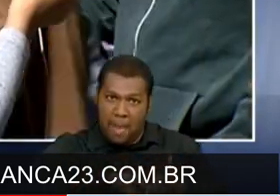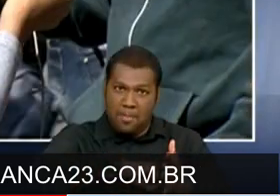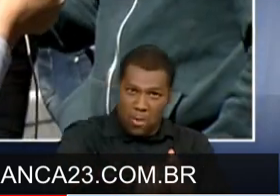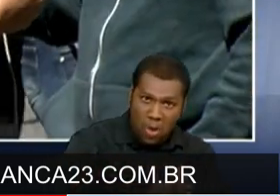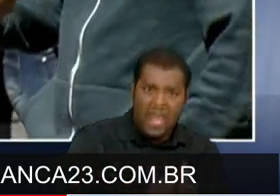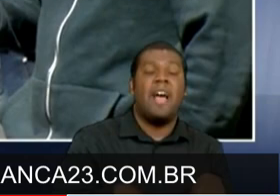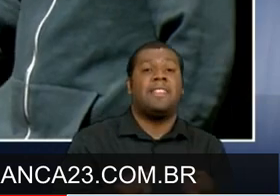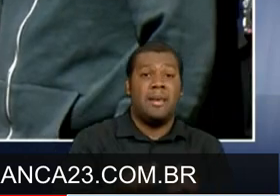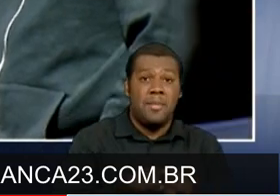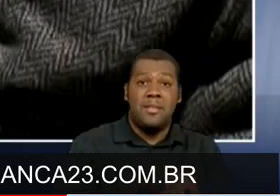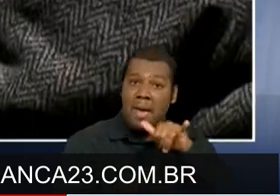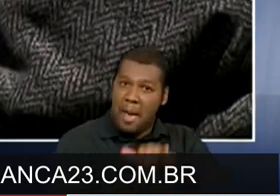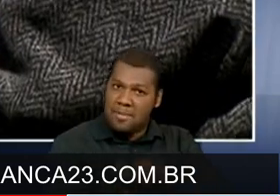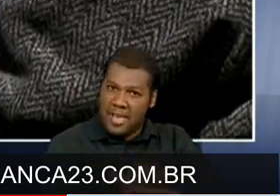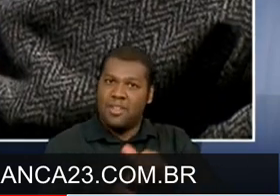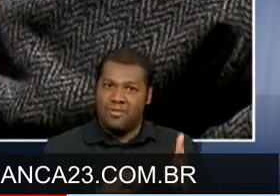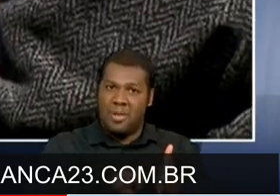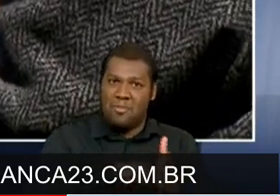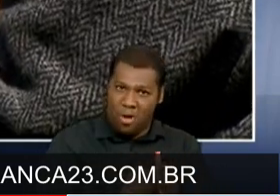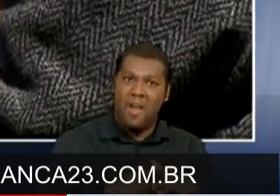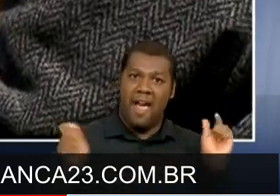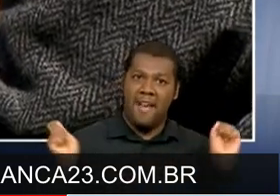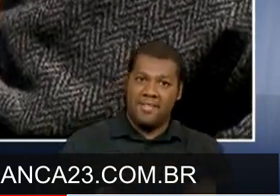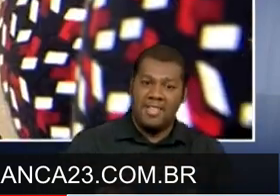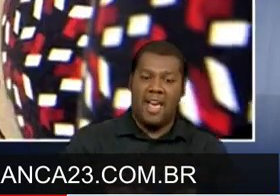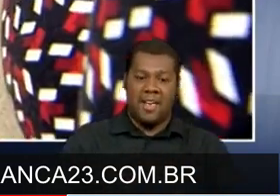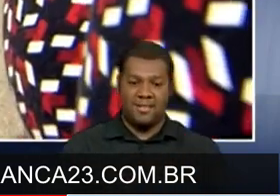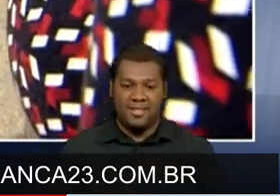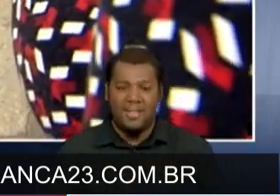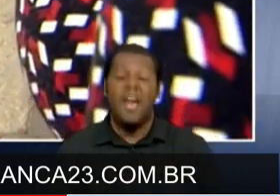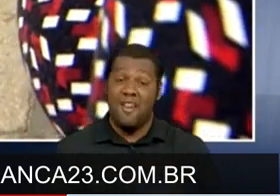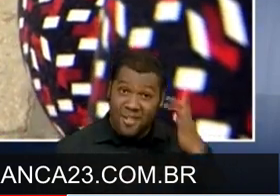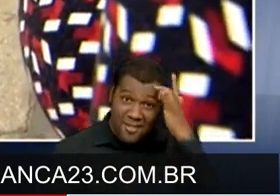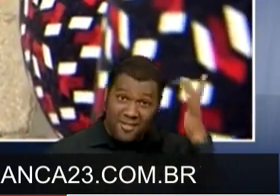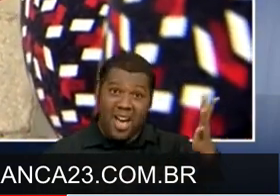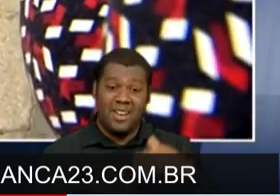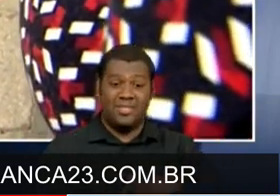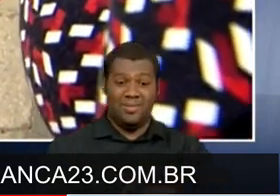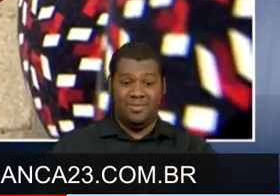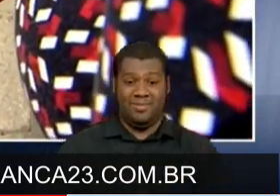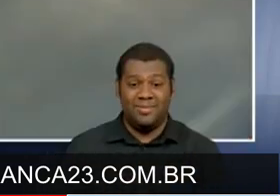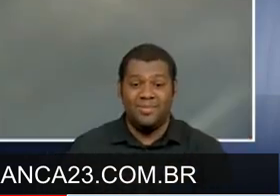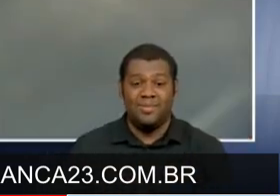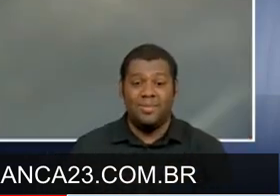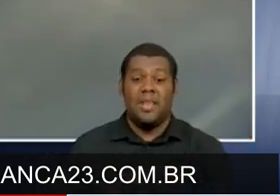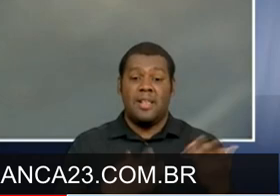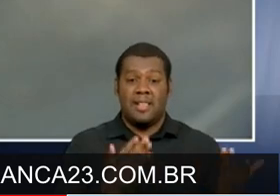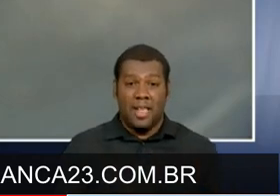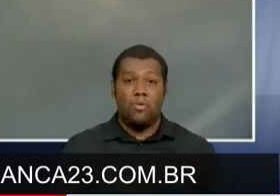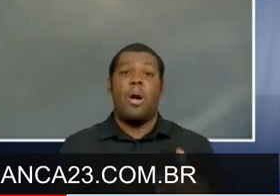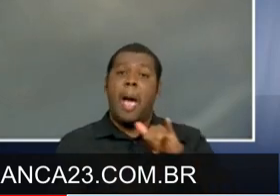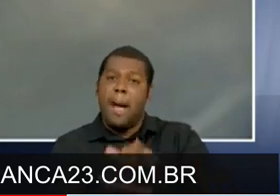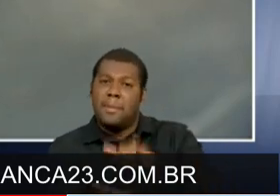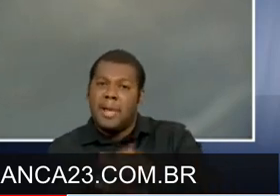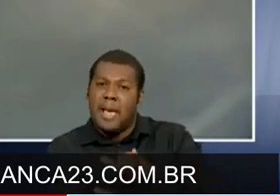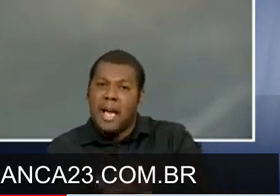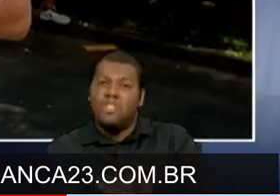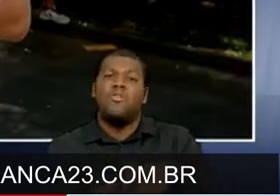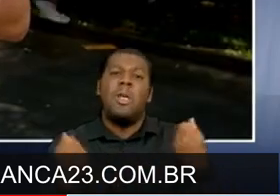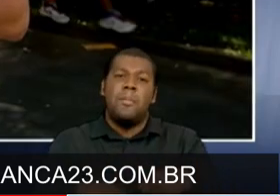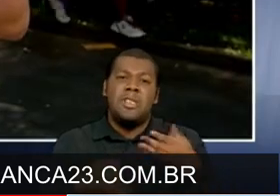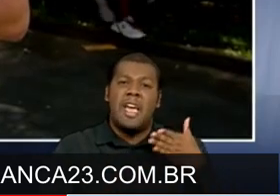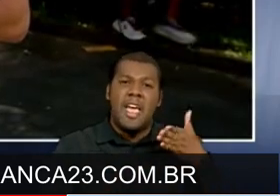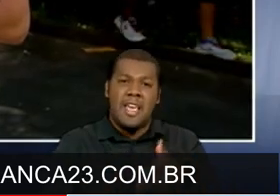neles contidos. E tudo isso com apenas um clique. Para ter acesso a essa ferramenta, é preciso entrar no